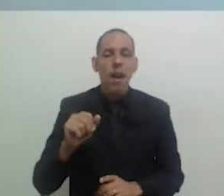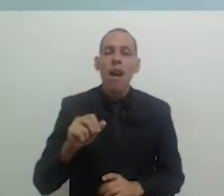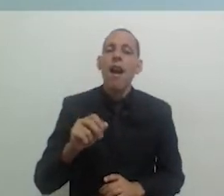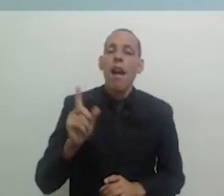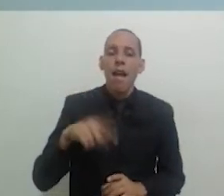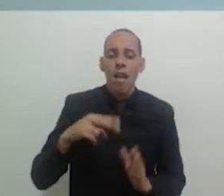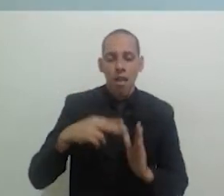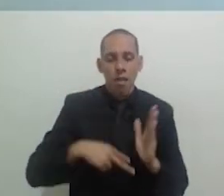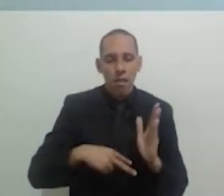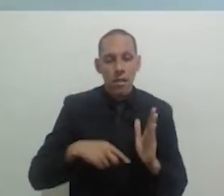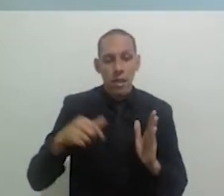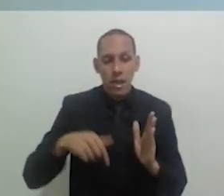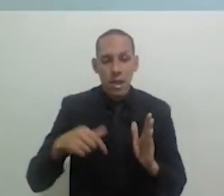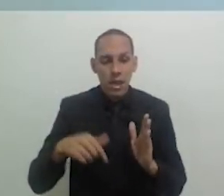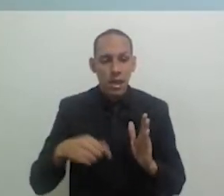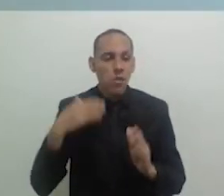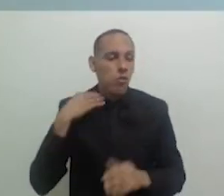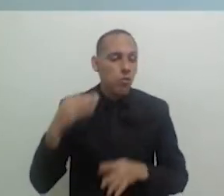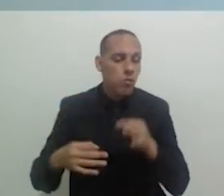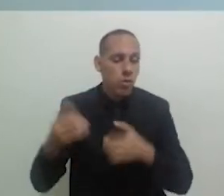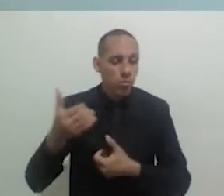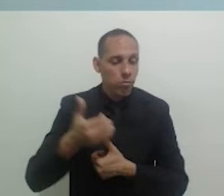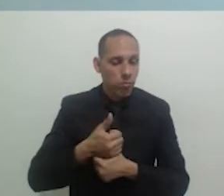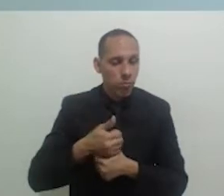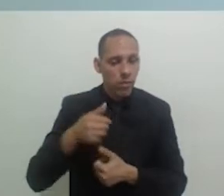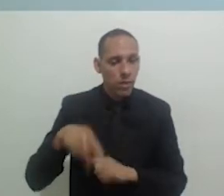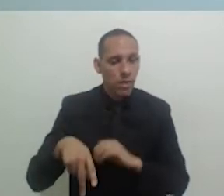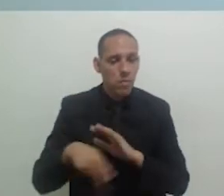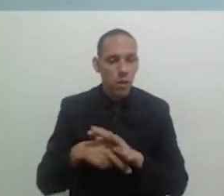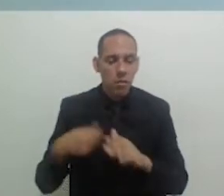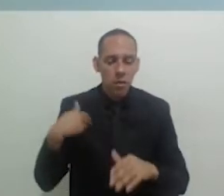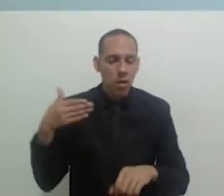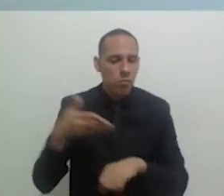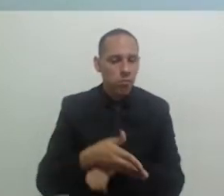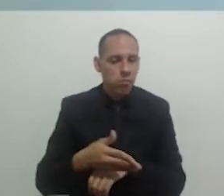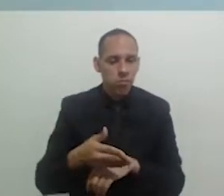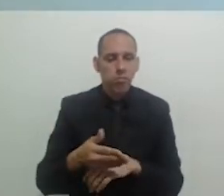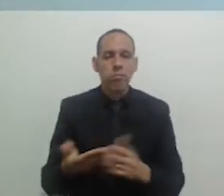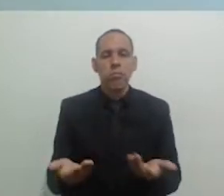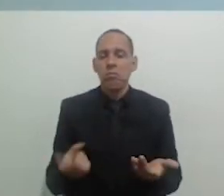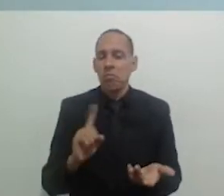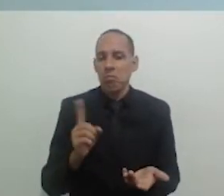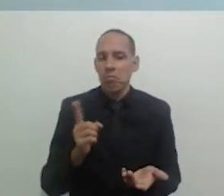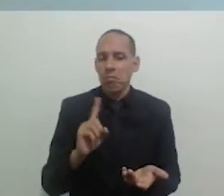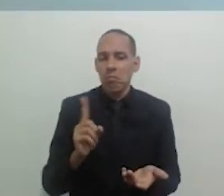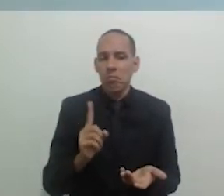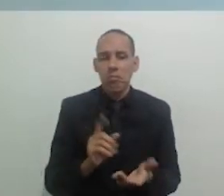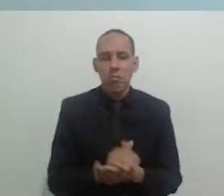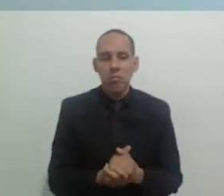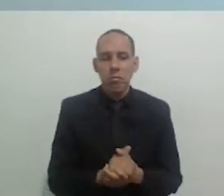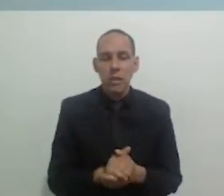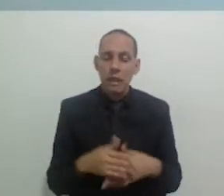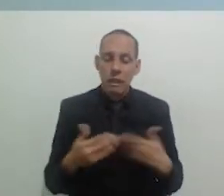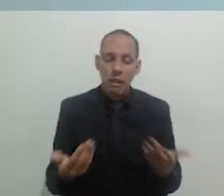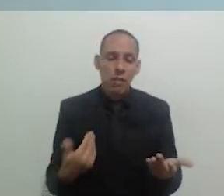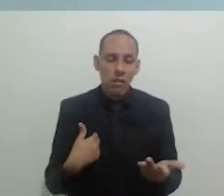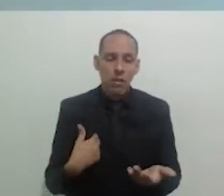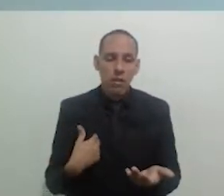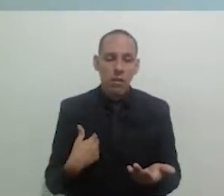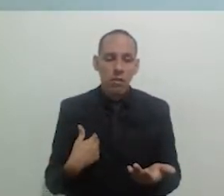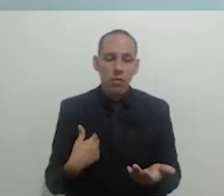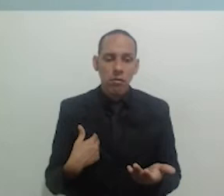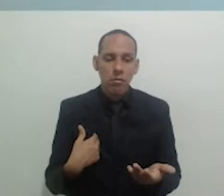gabinete. Então, eu não participei do julgamento, não participei dos debates, e por essa razão, senhor presidente, eu não me encontro